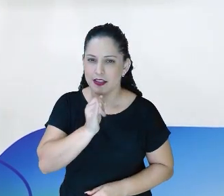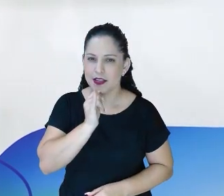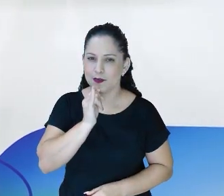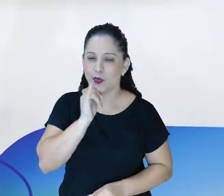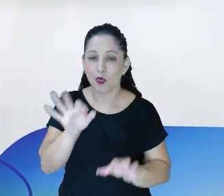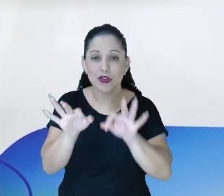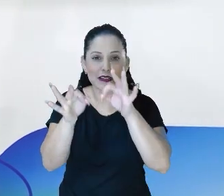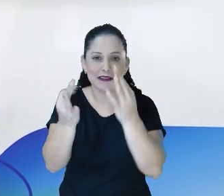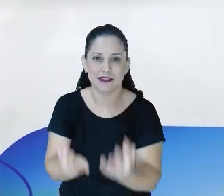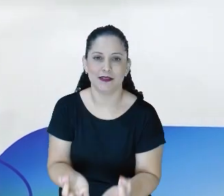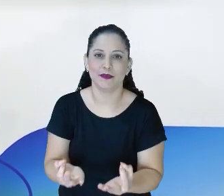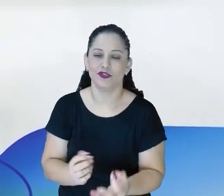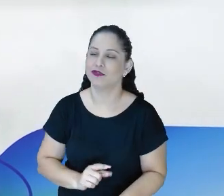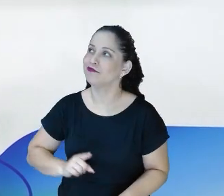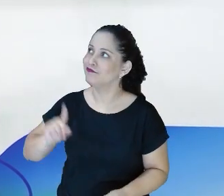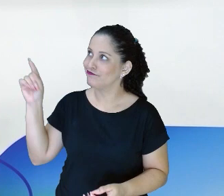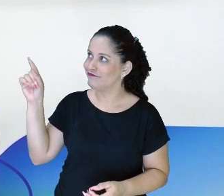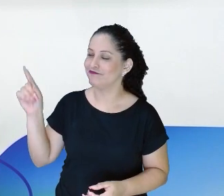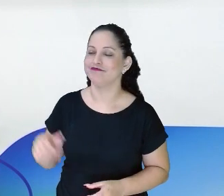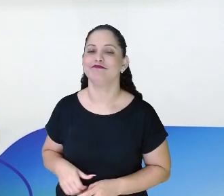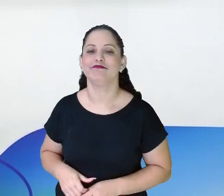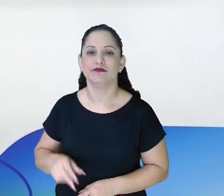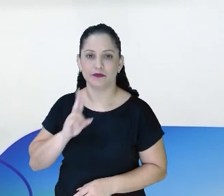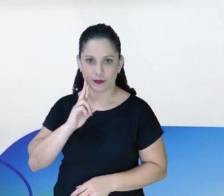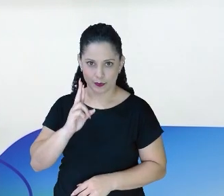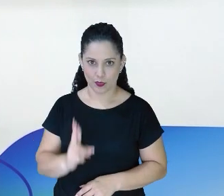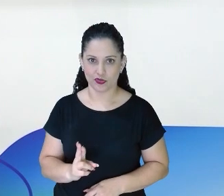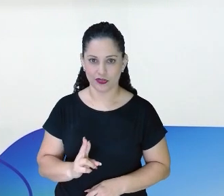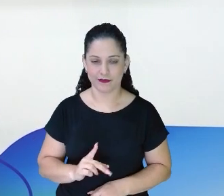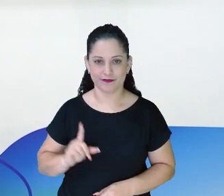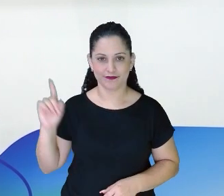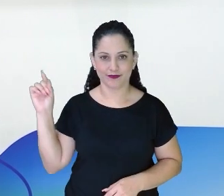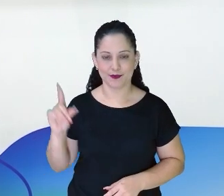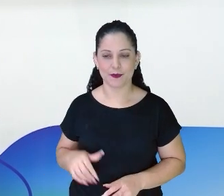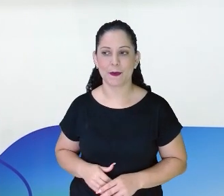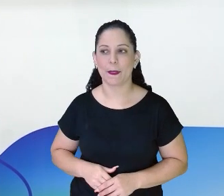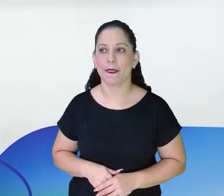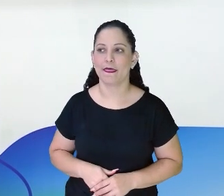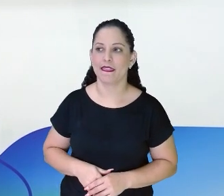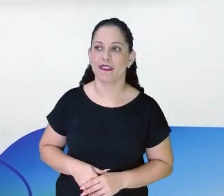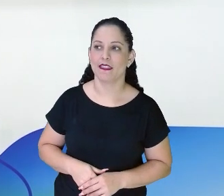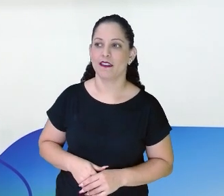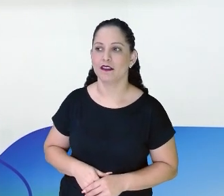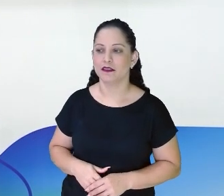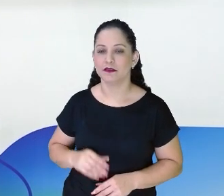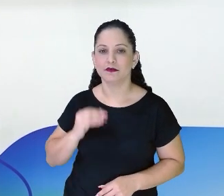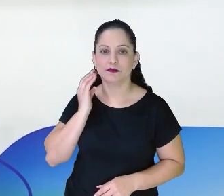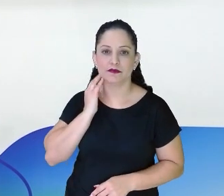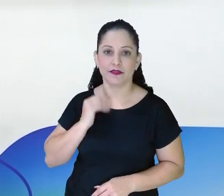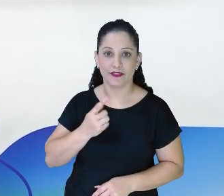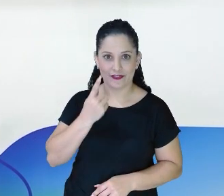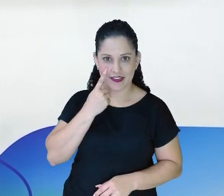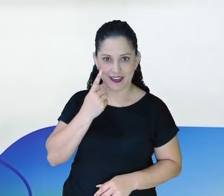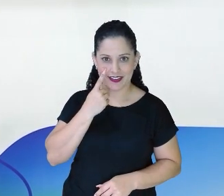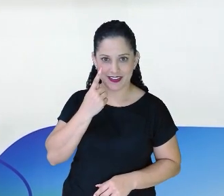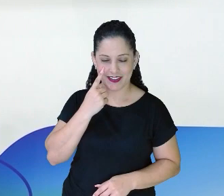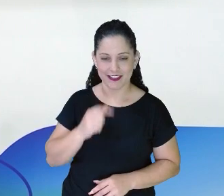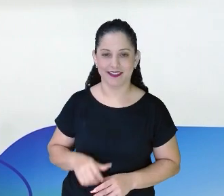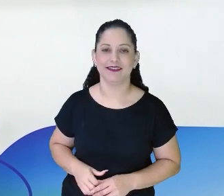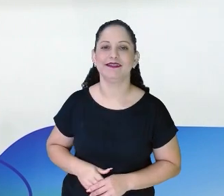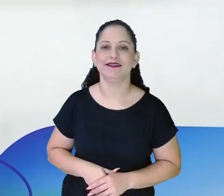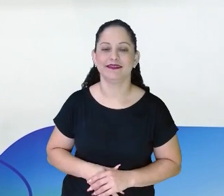muito simples esse. Deixa eu já botar a resposta. Deixa eu só colocar aqui. Olha.